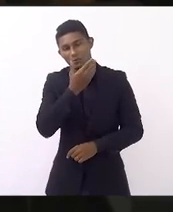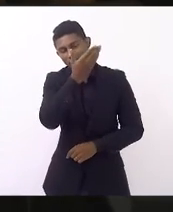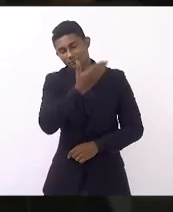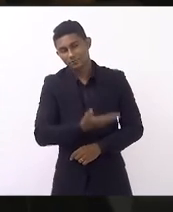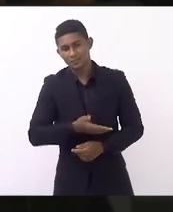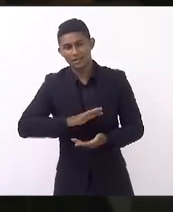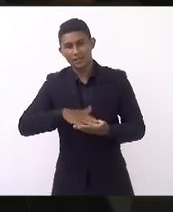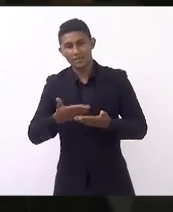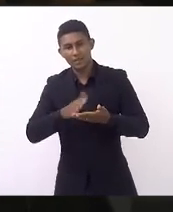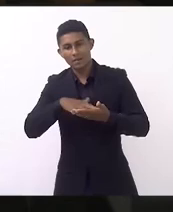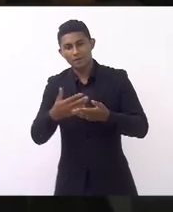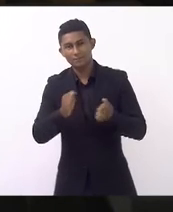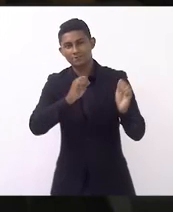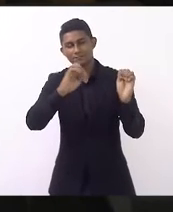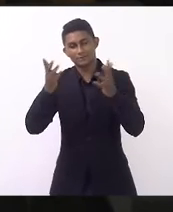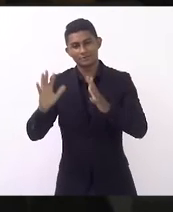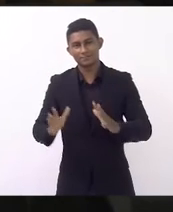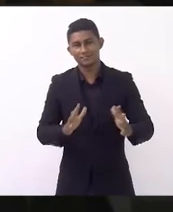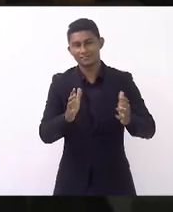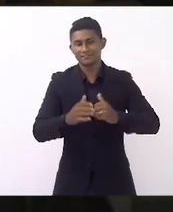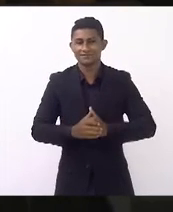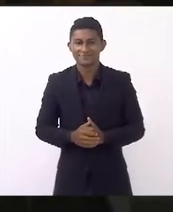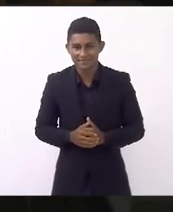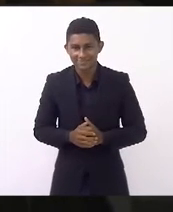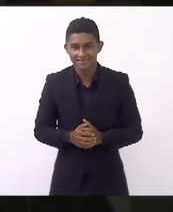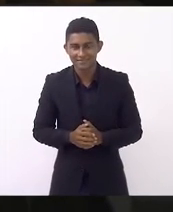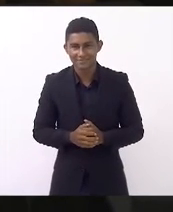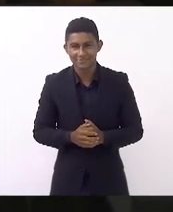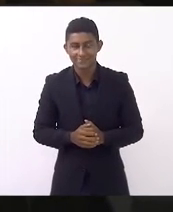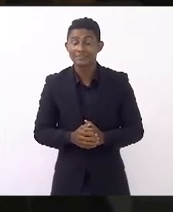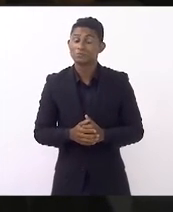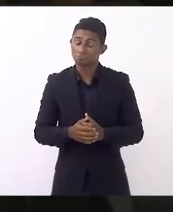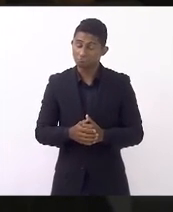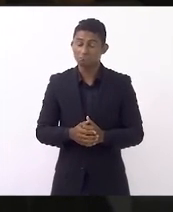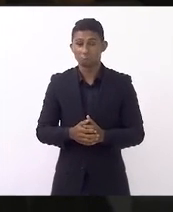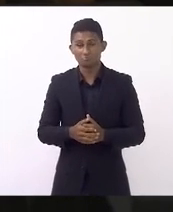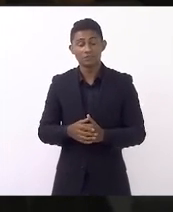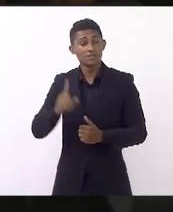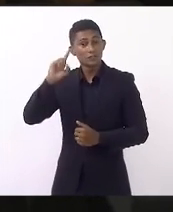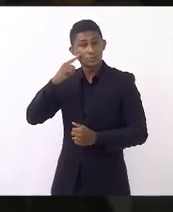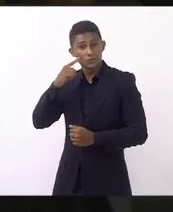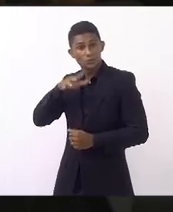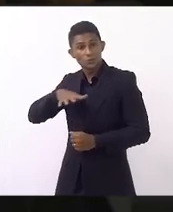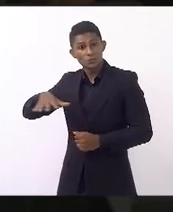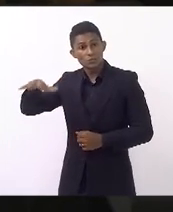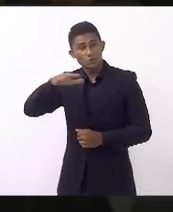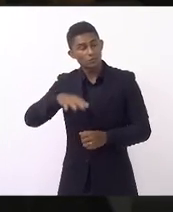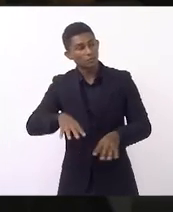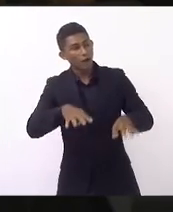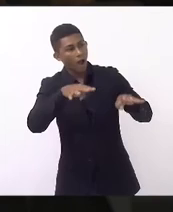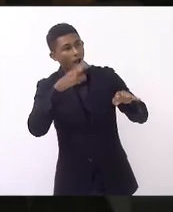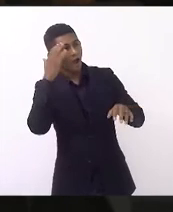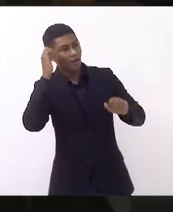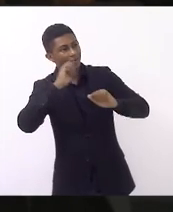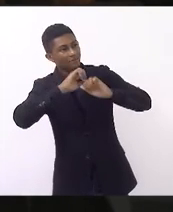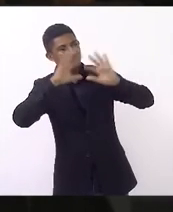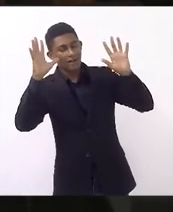intérprete da linguagem de Libras, que leva a nossa voz aos